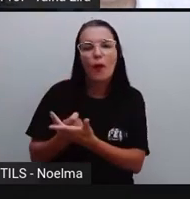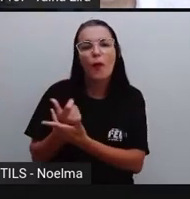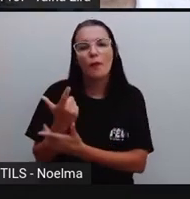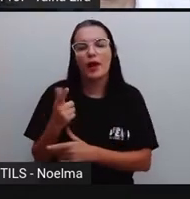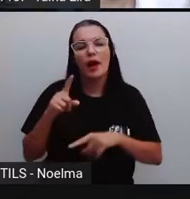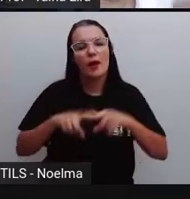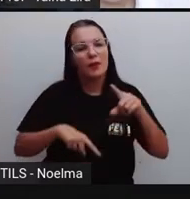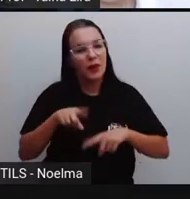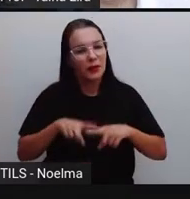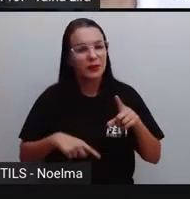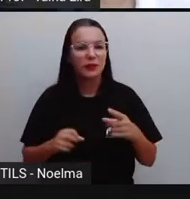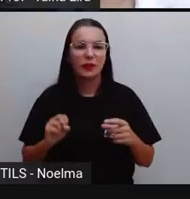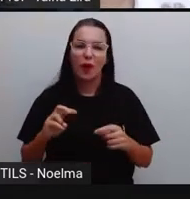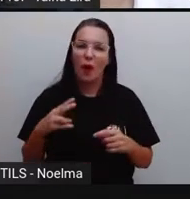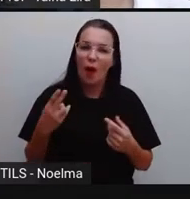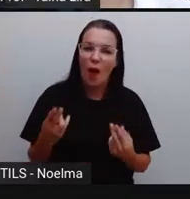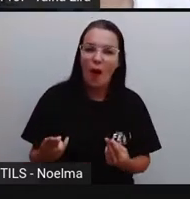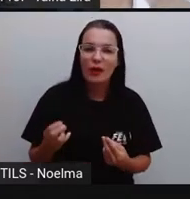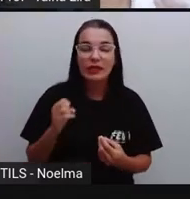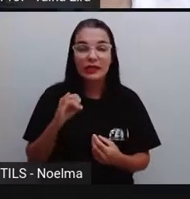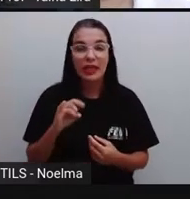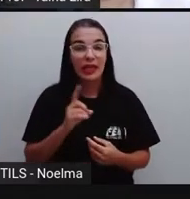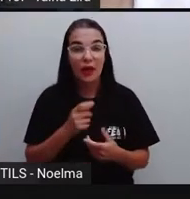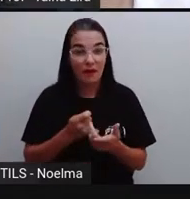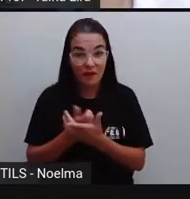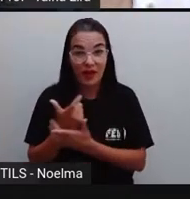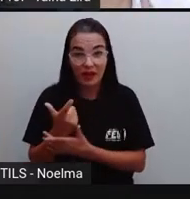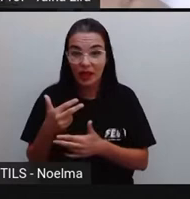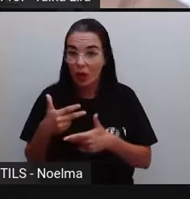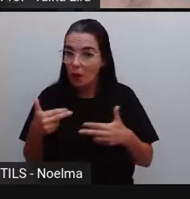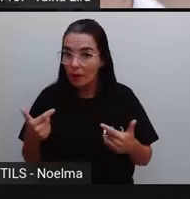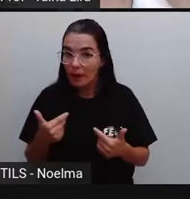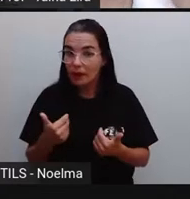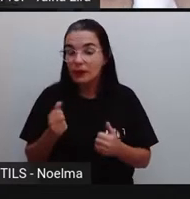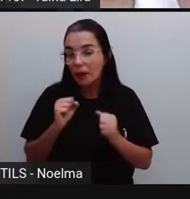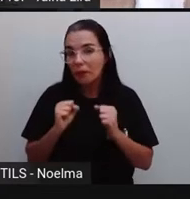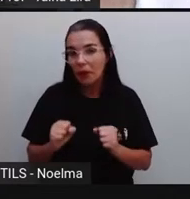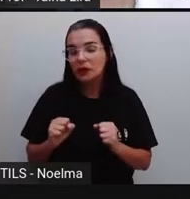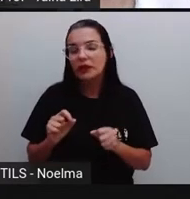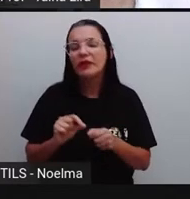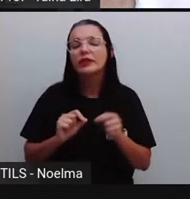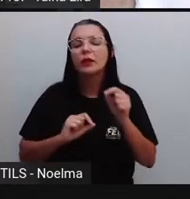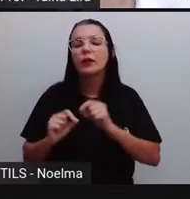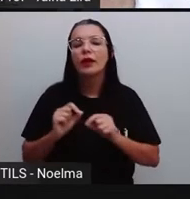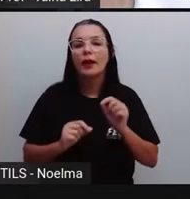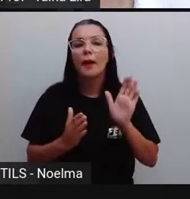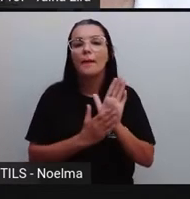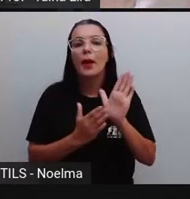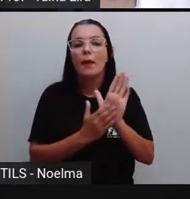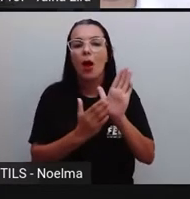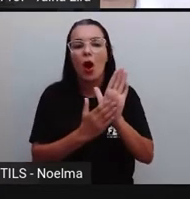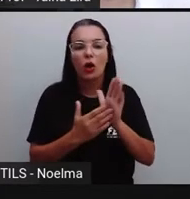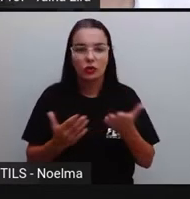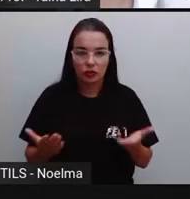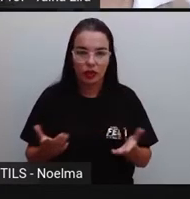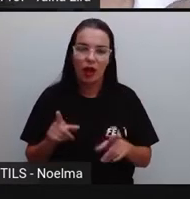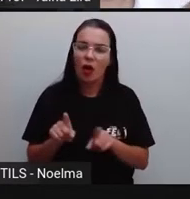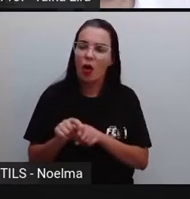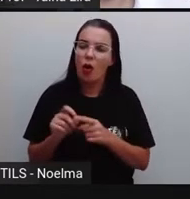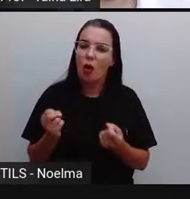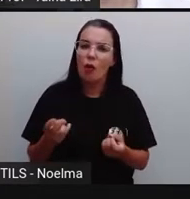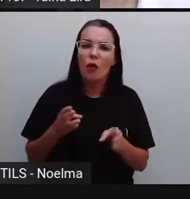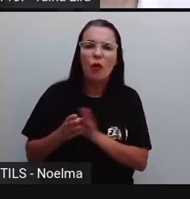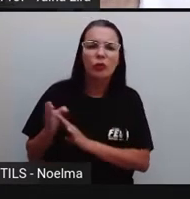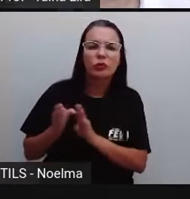produto, tá? Ou, se não for um cartaz vendendo algo, pode ser um cartaz, né, também dando um conselho, mostrando